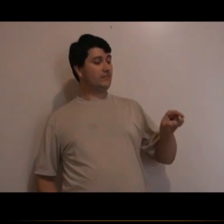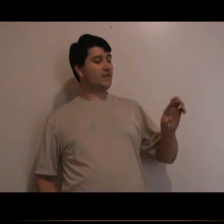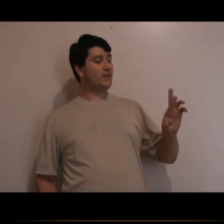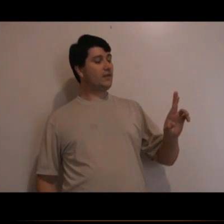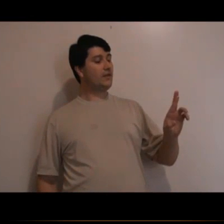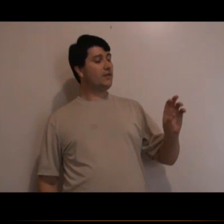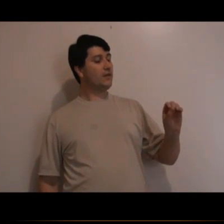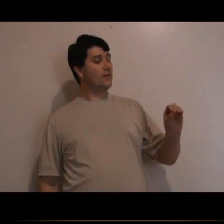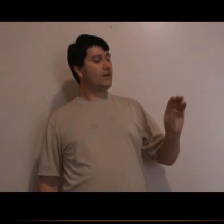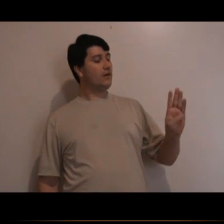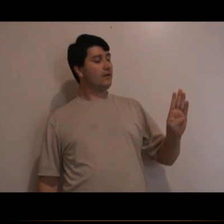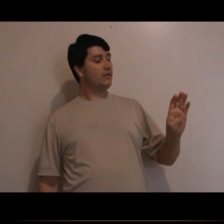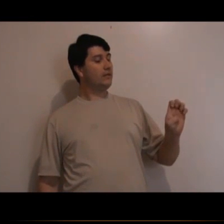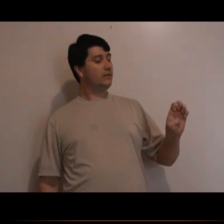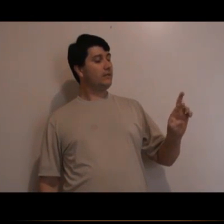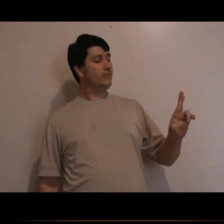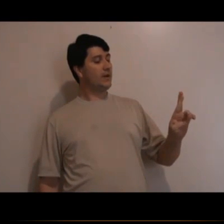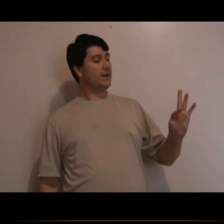Carlos, ali.